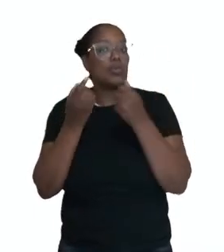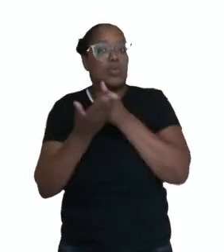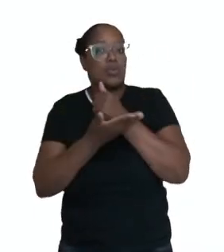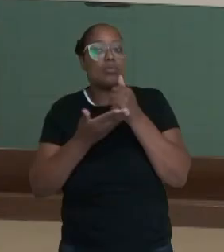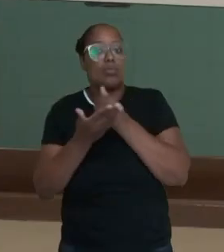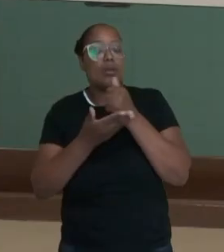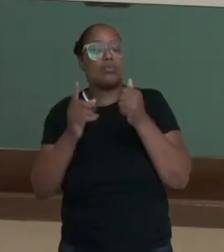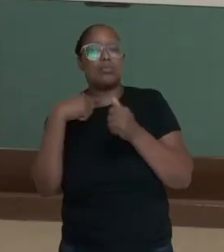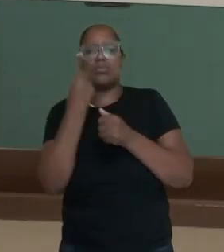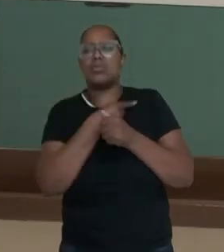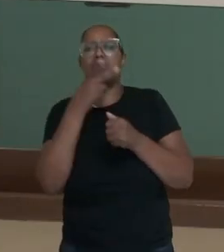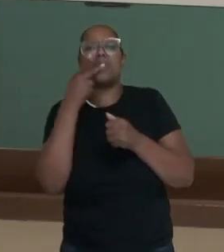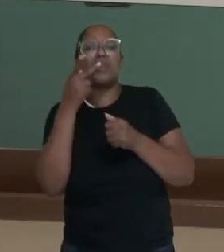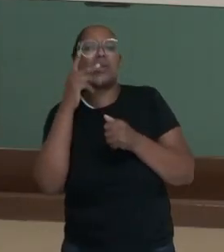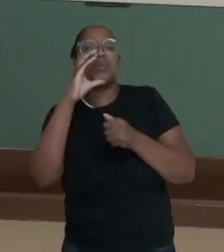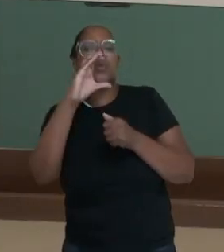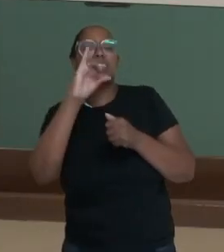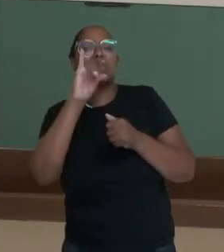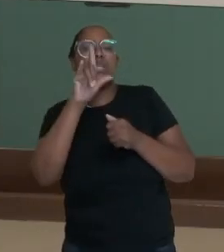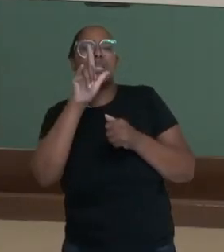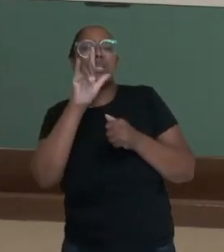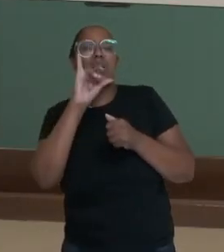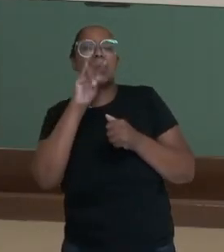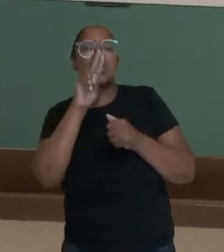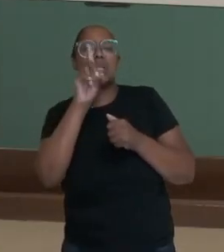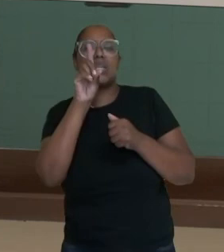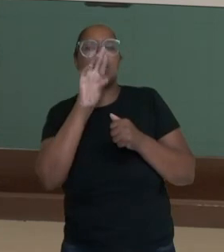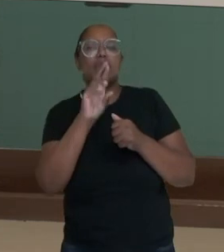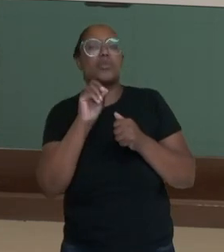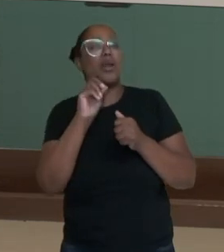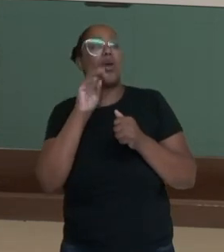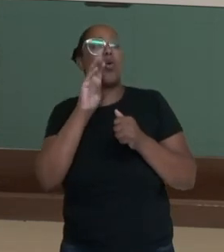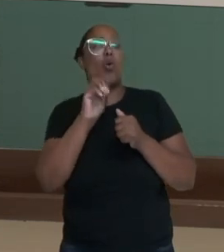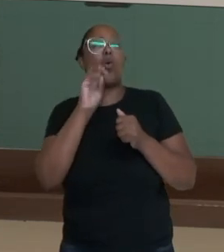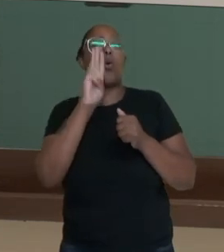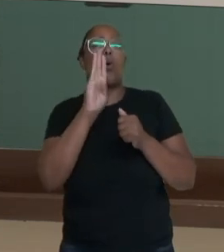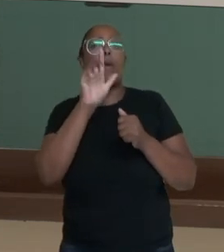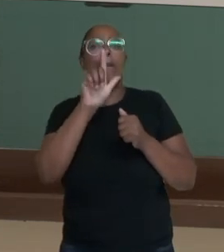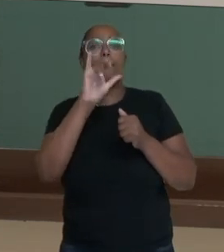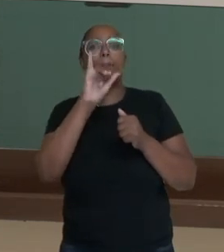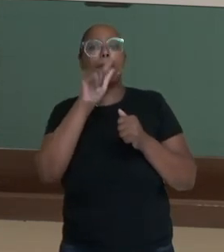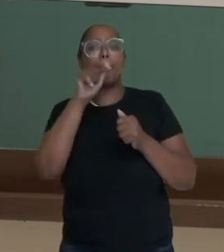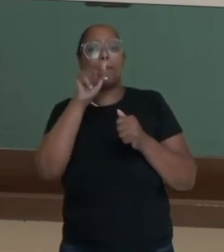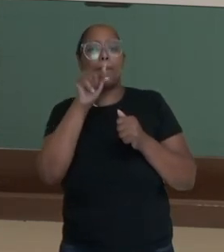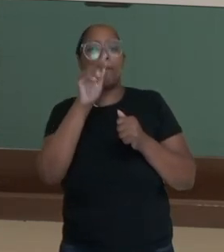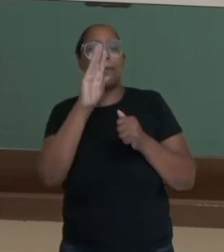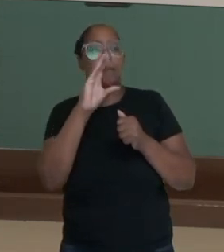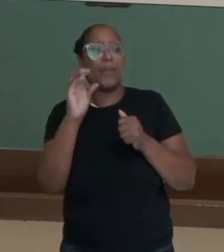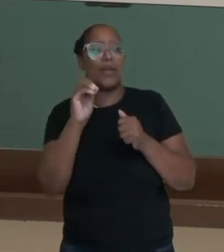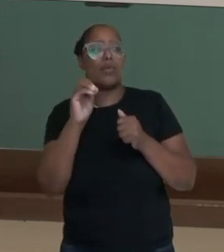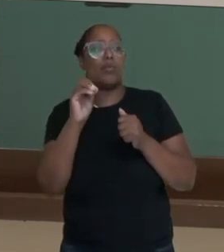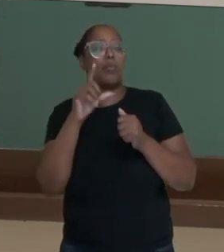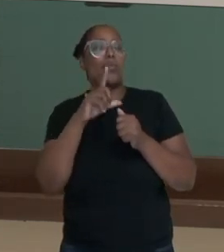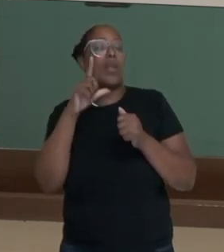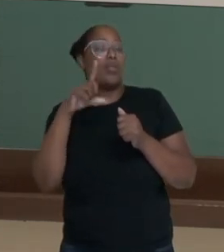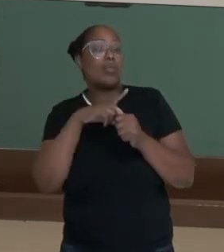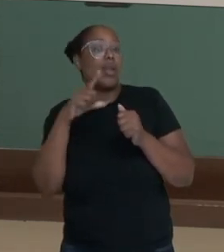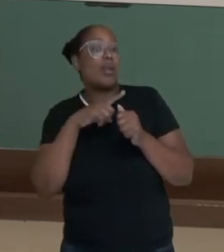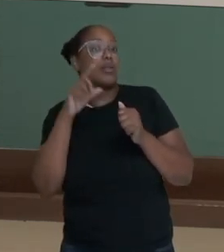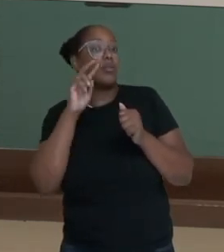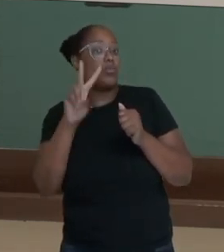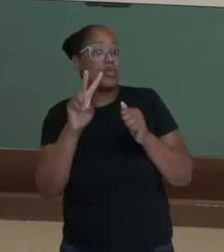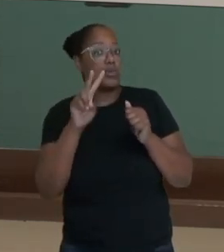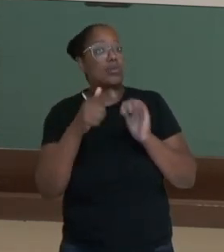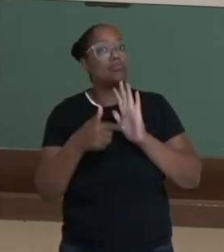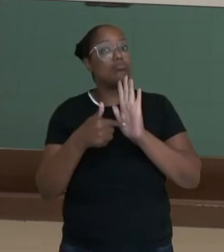que o cilindro é oblíquo, ou também pode ser chamado de cilindro inclinado. Aqui eu tenho um sólido em